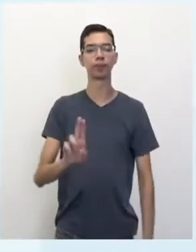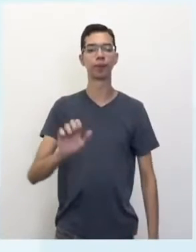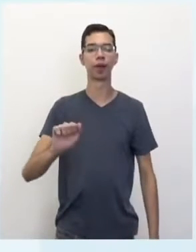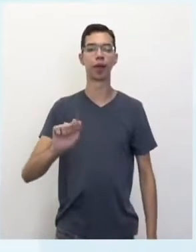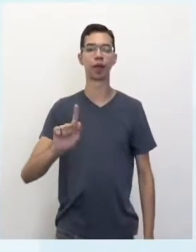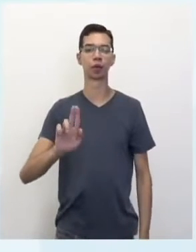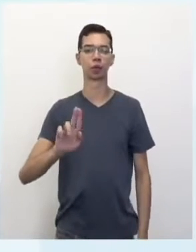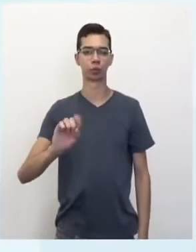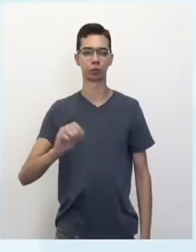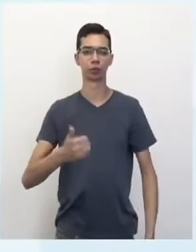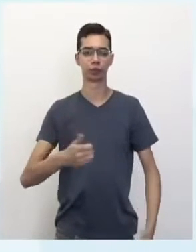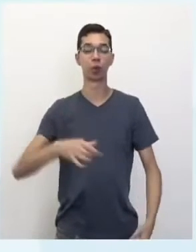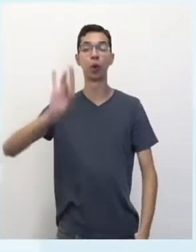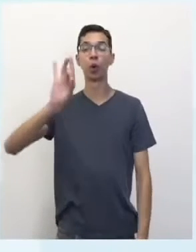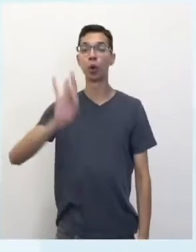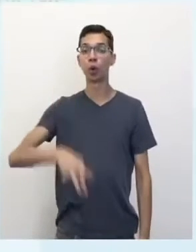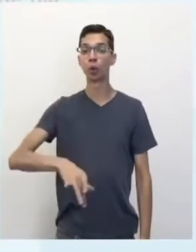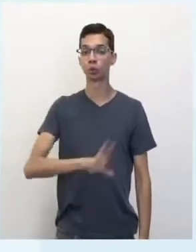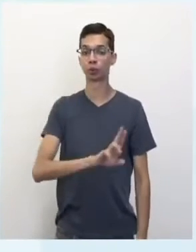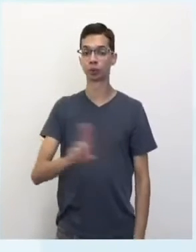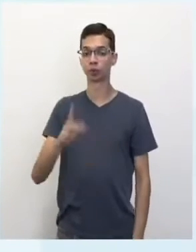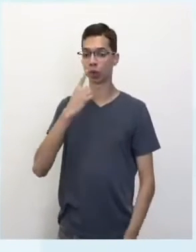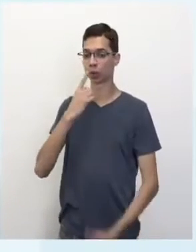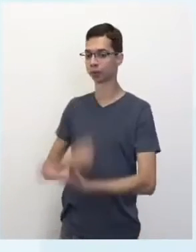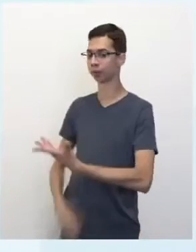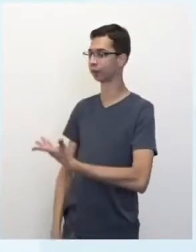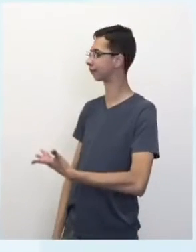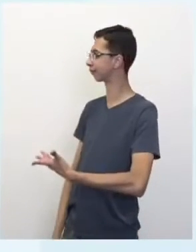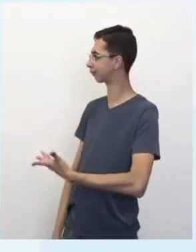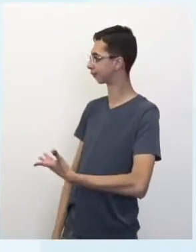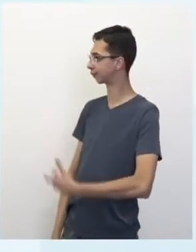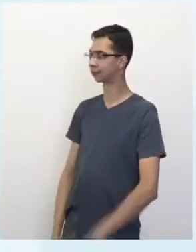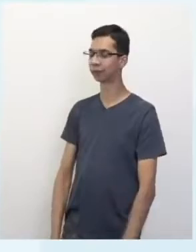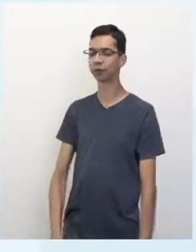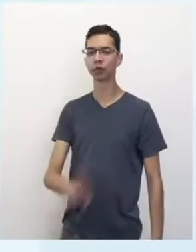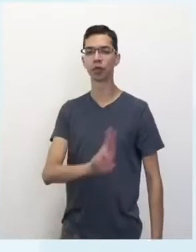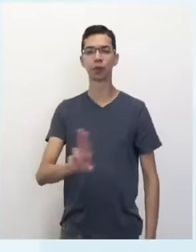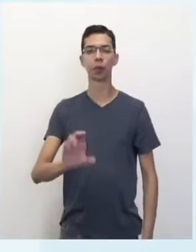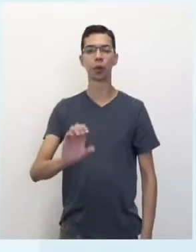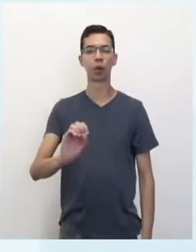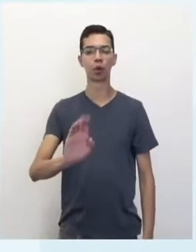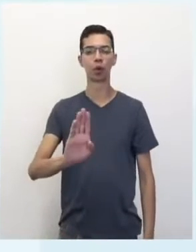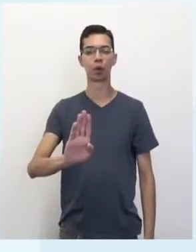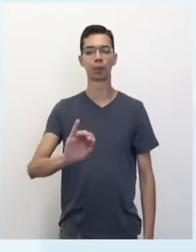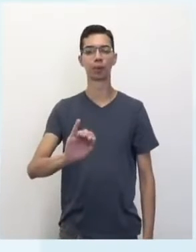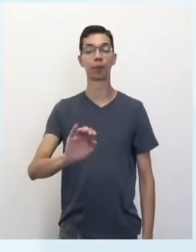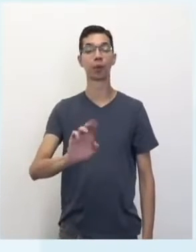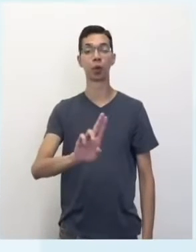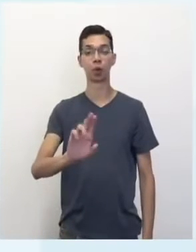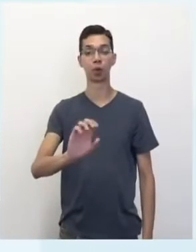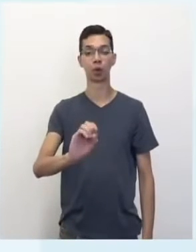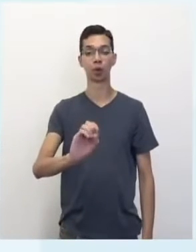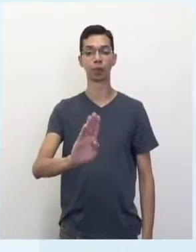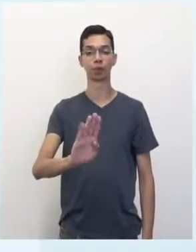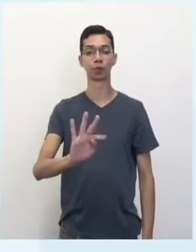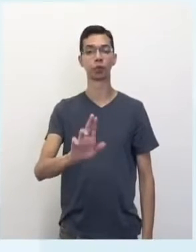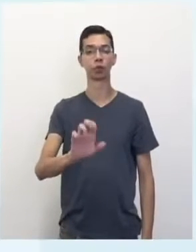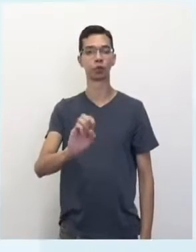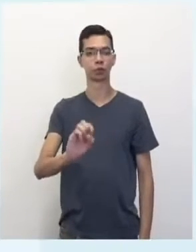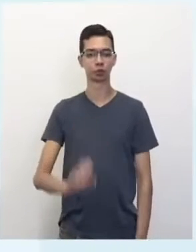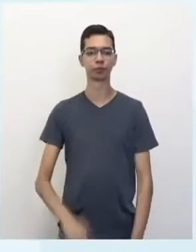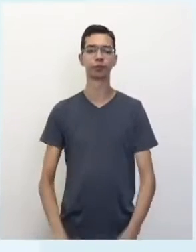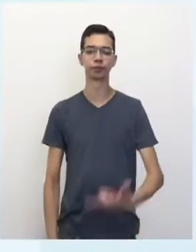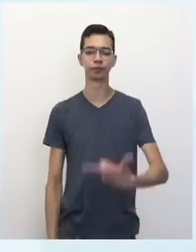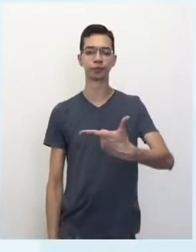né, que nós fizemos a nomenclatura, que é o ângulo obtuso. Ele é maior que 90, né, e menor